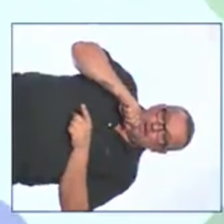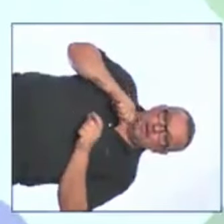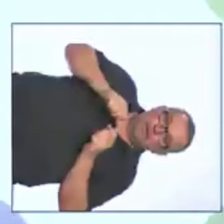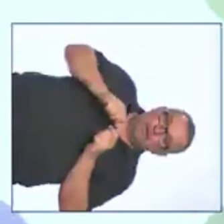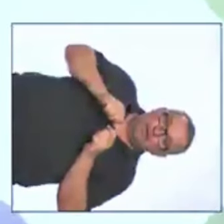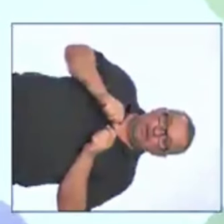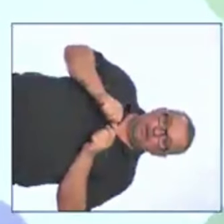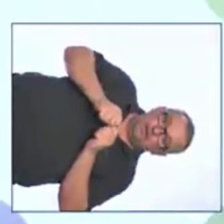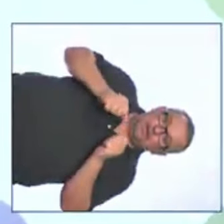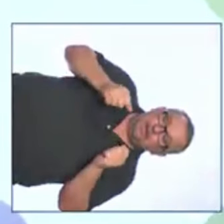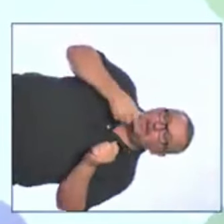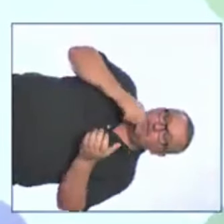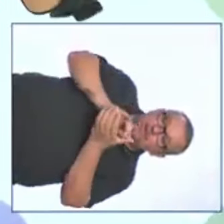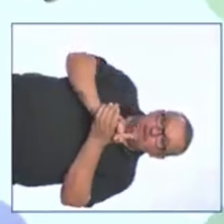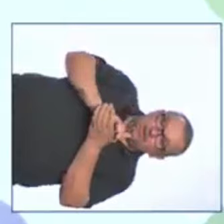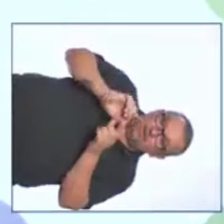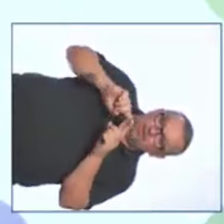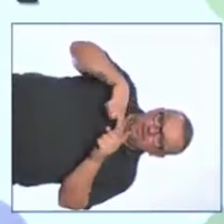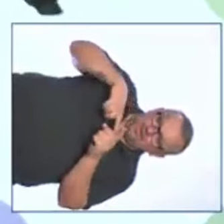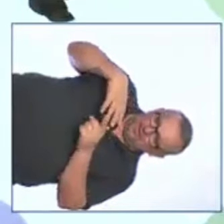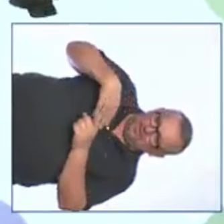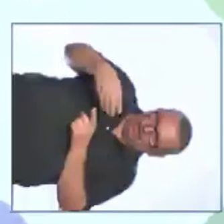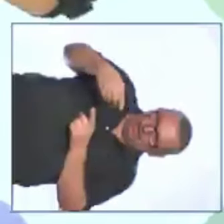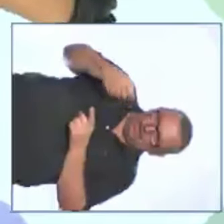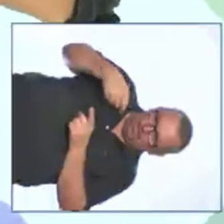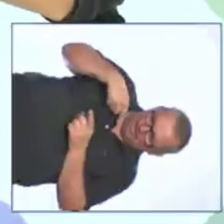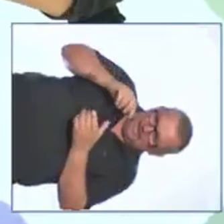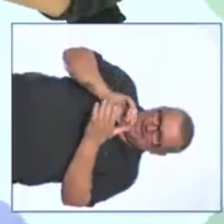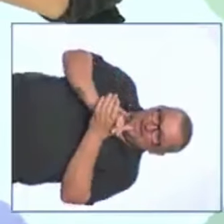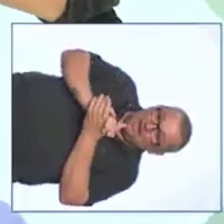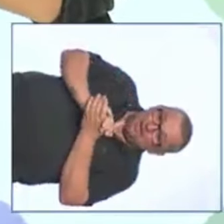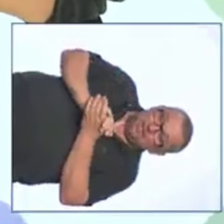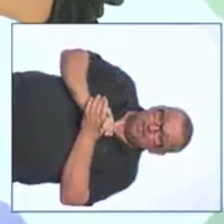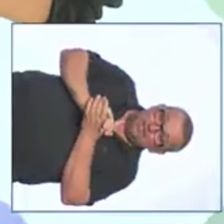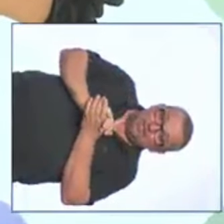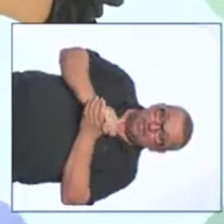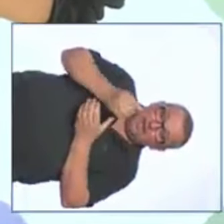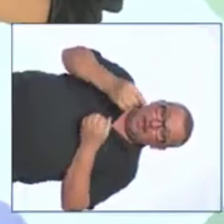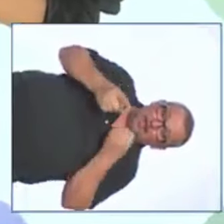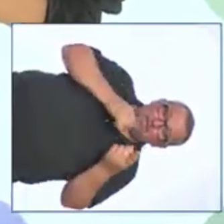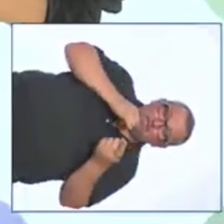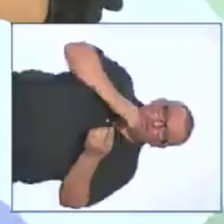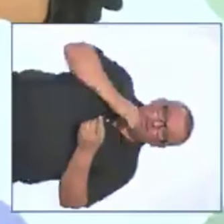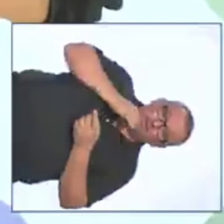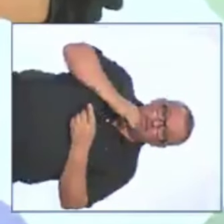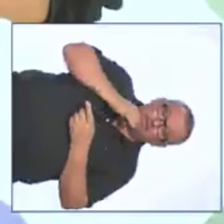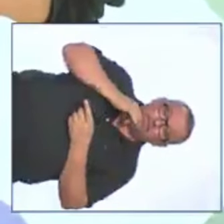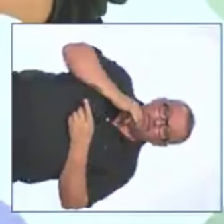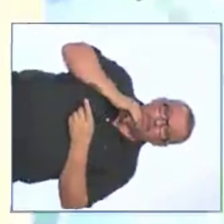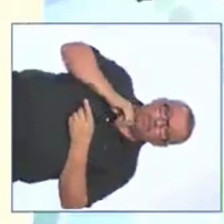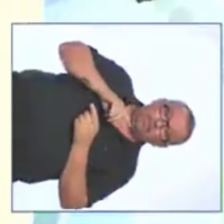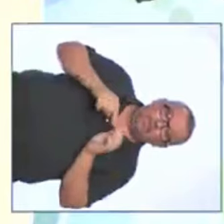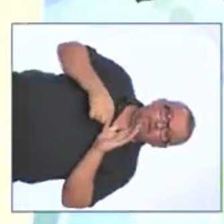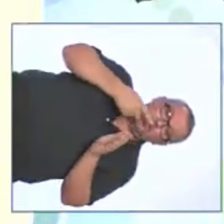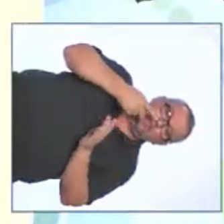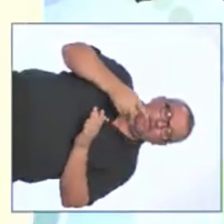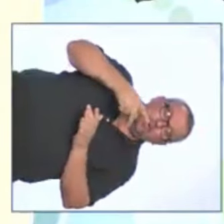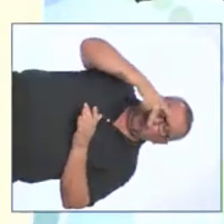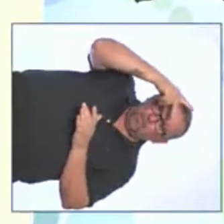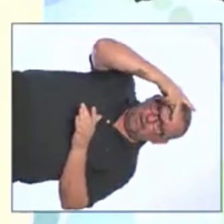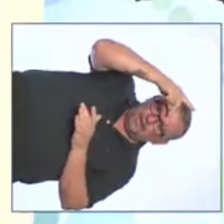cônjuge mas pra você ter filho necessariamente você precisa ser casado será que às vezes por exemplo quem citou mesmo o